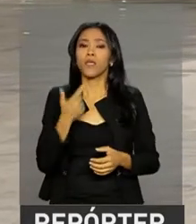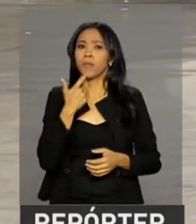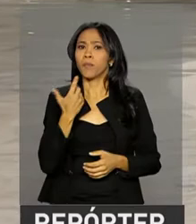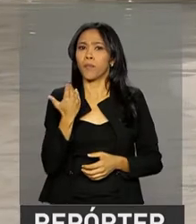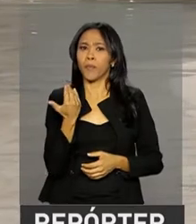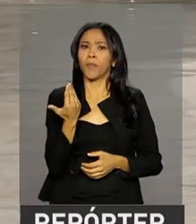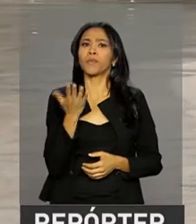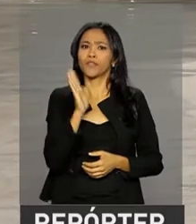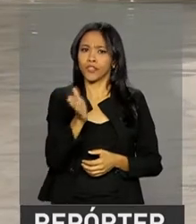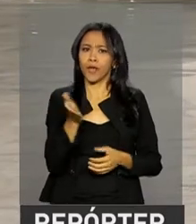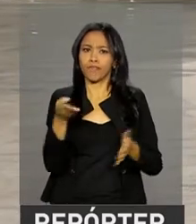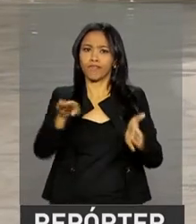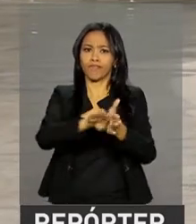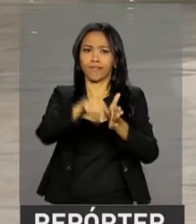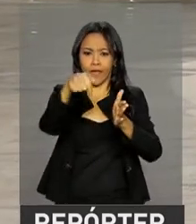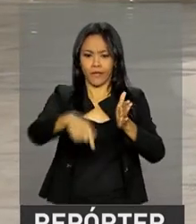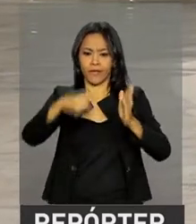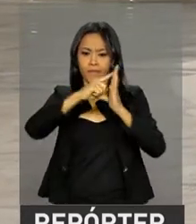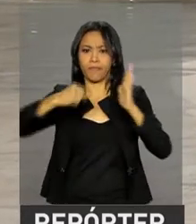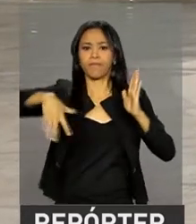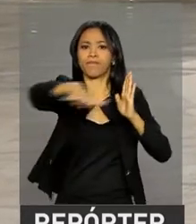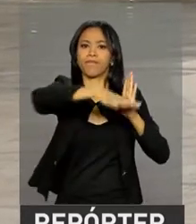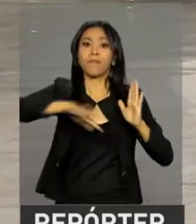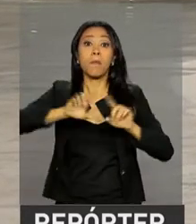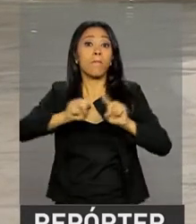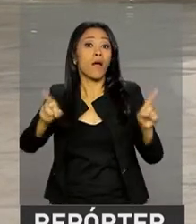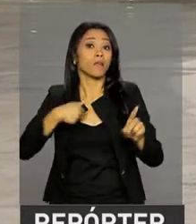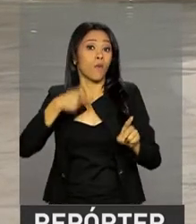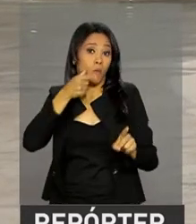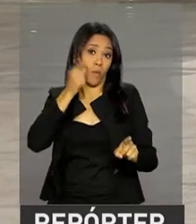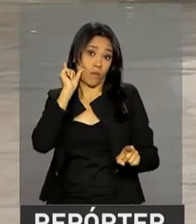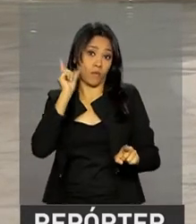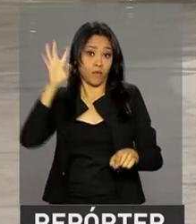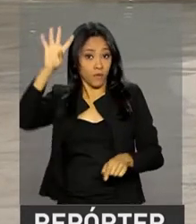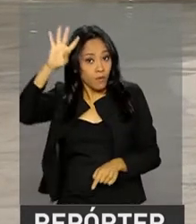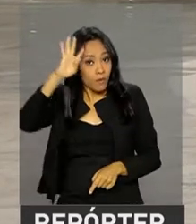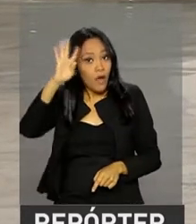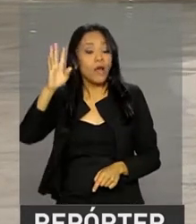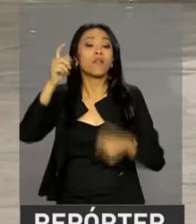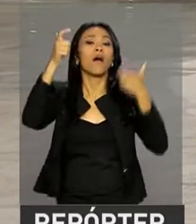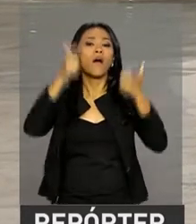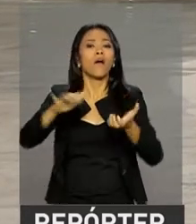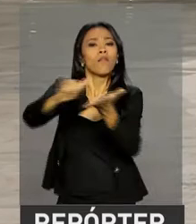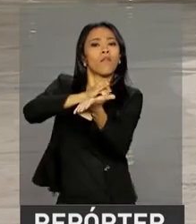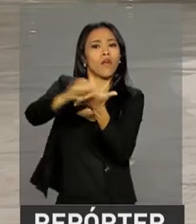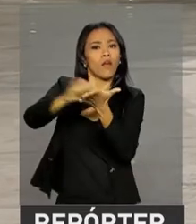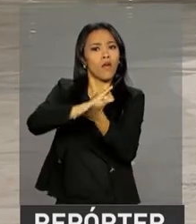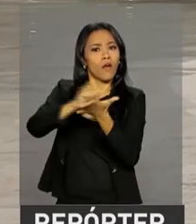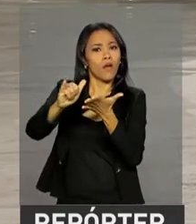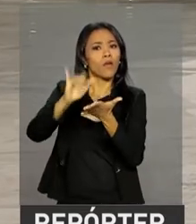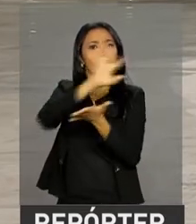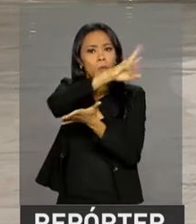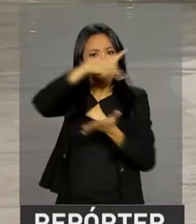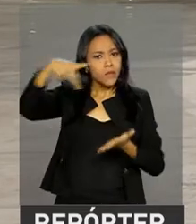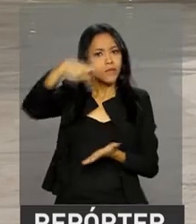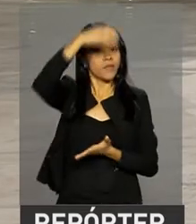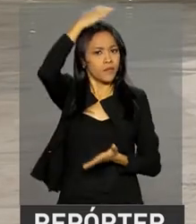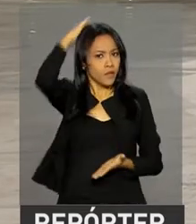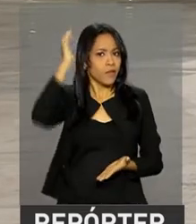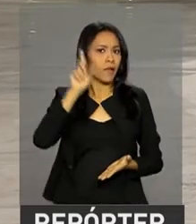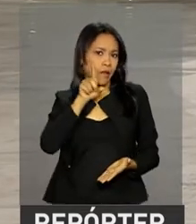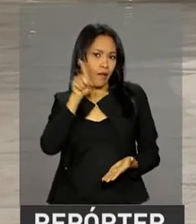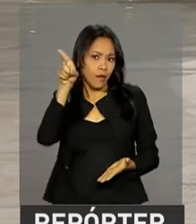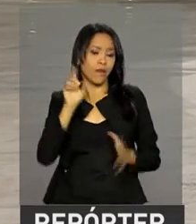ao Palácio do Planalto. Mas ainda ontem, Carla, quarta-feira, em Nova York, o presidente Michel